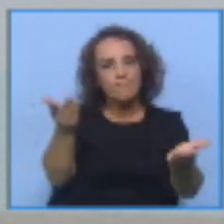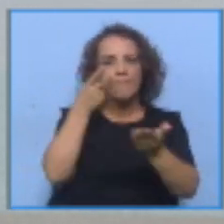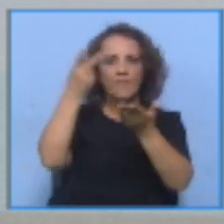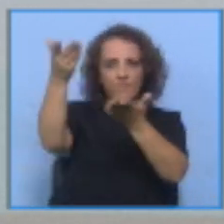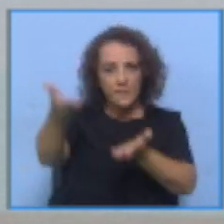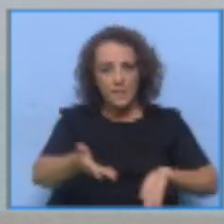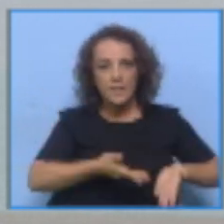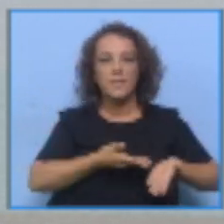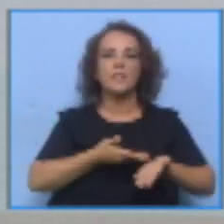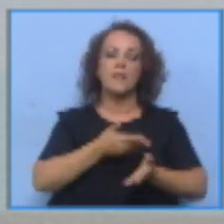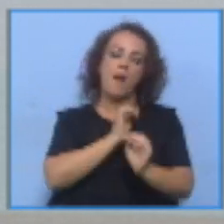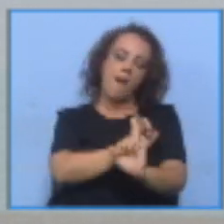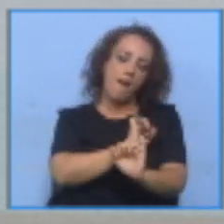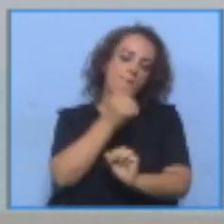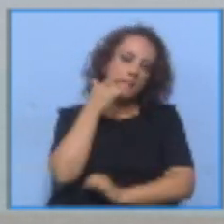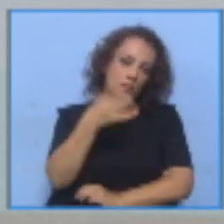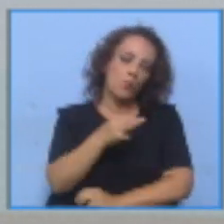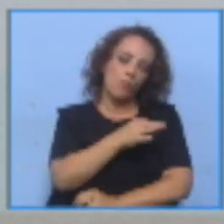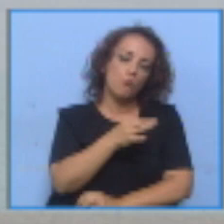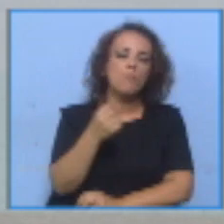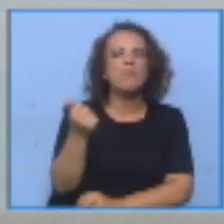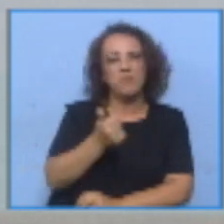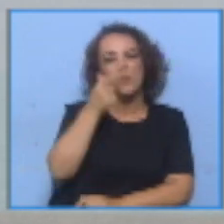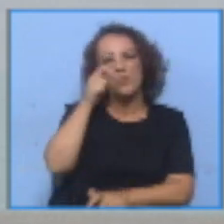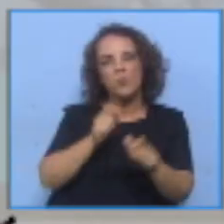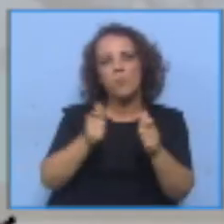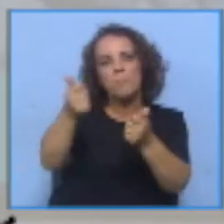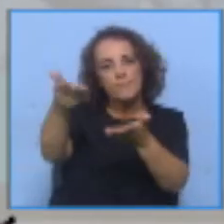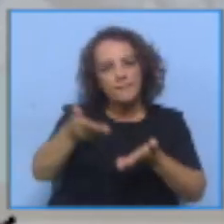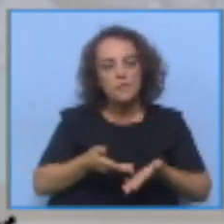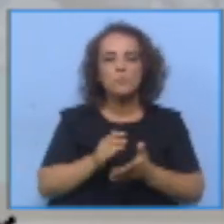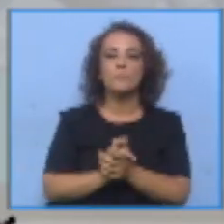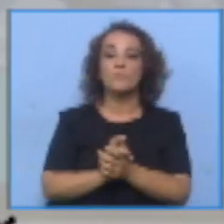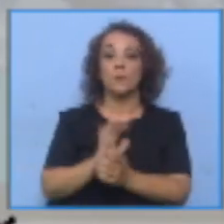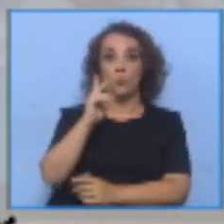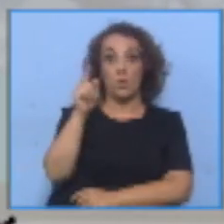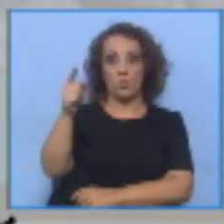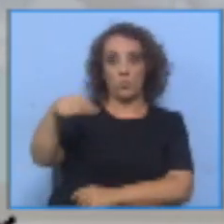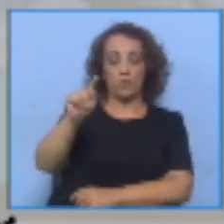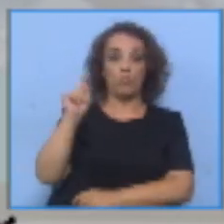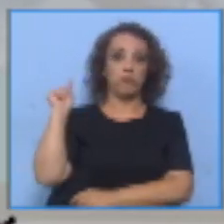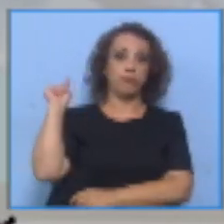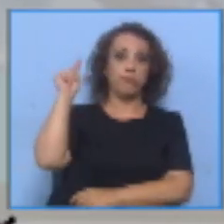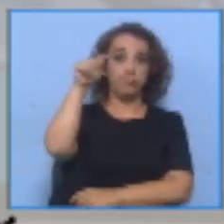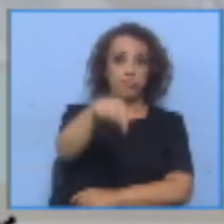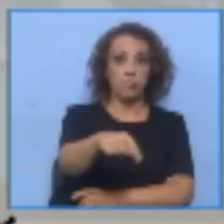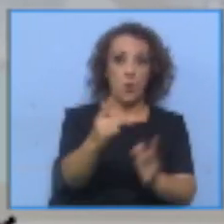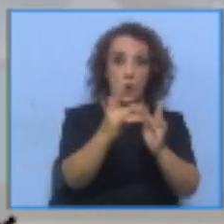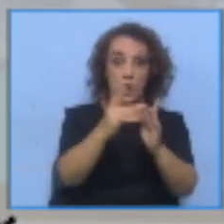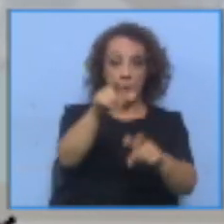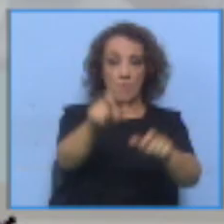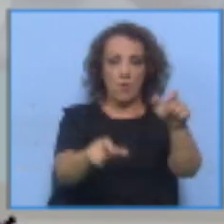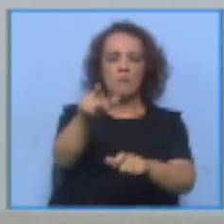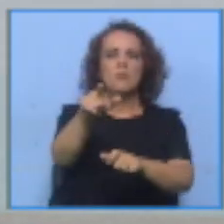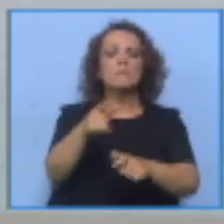aquilo que eles são. São, pois, muito acolhedores, realmente. E a preocupação do missionário qual é, nesses contactos com esses povos? Eu penso que